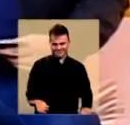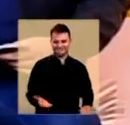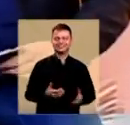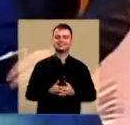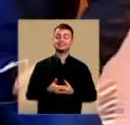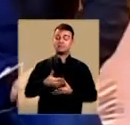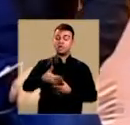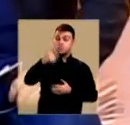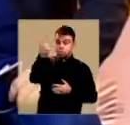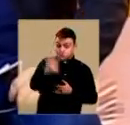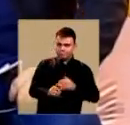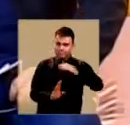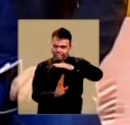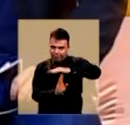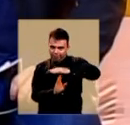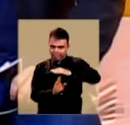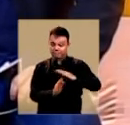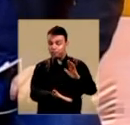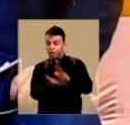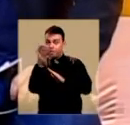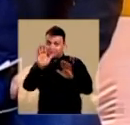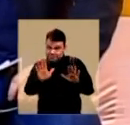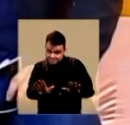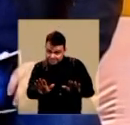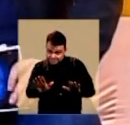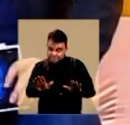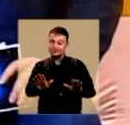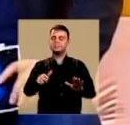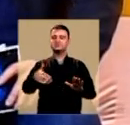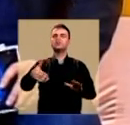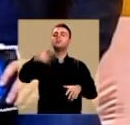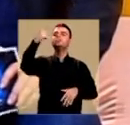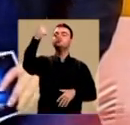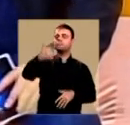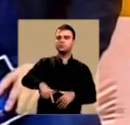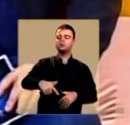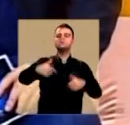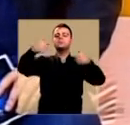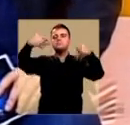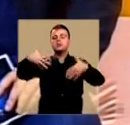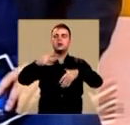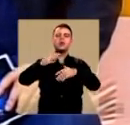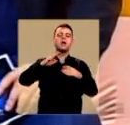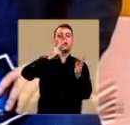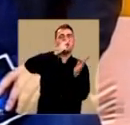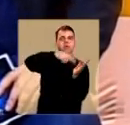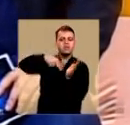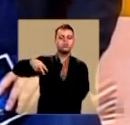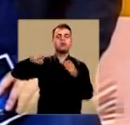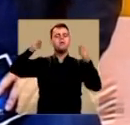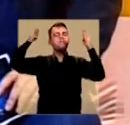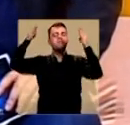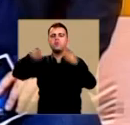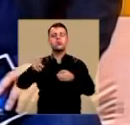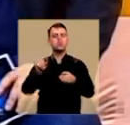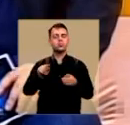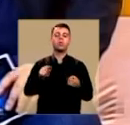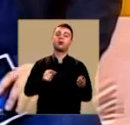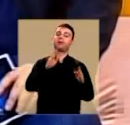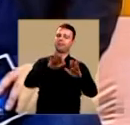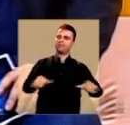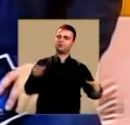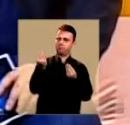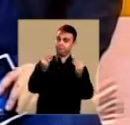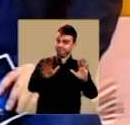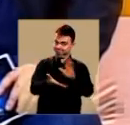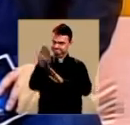faz mais um intervalinho rapidinho, não saia daí, a gente volta no terceiro bloco, falando um pouco de ações de leitura voltadas especificamente para